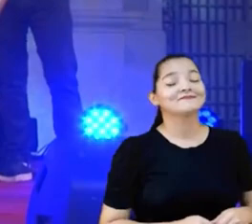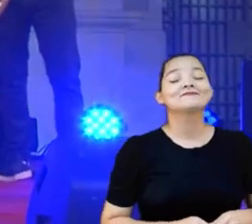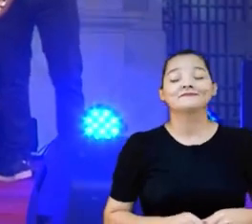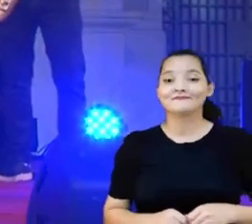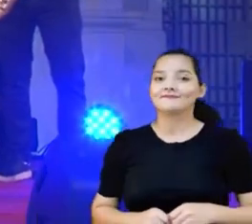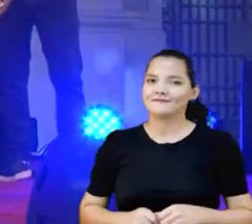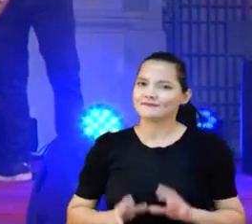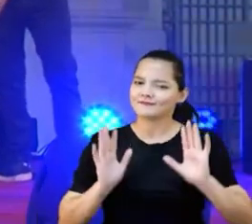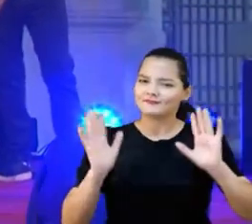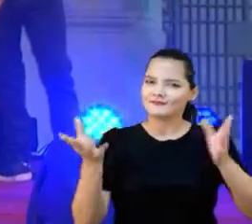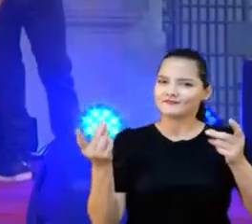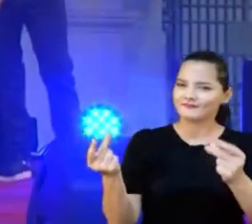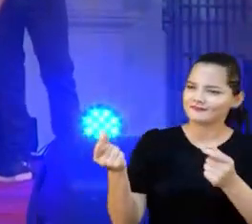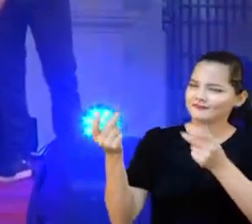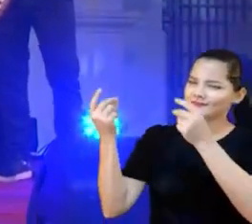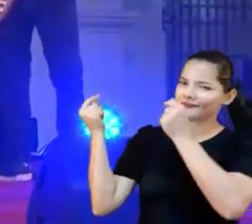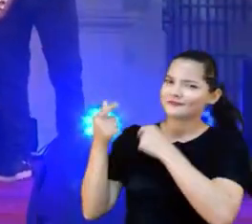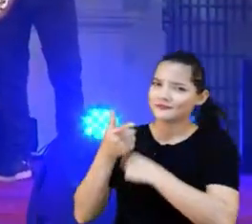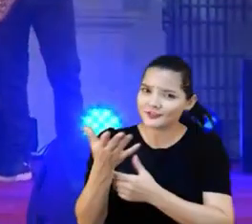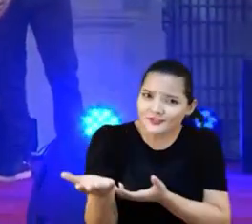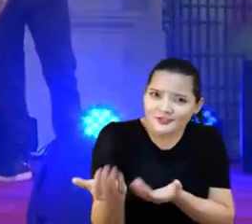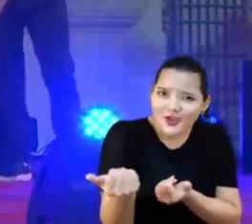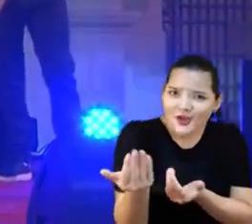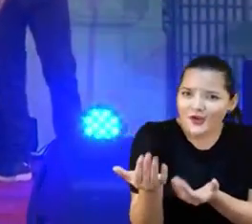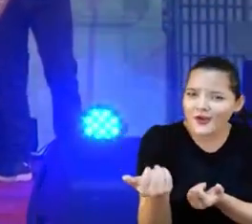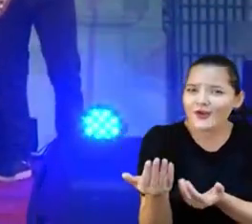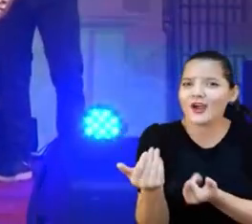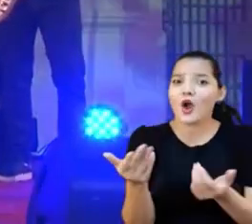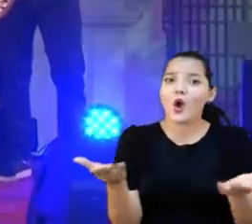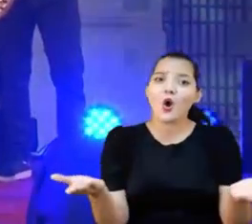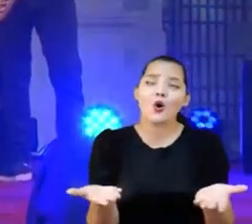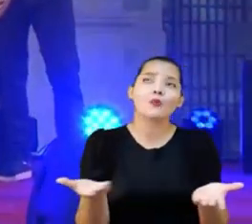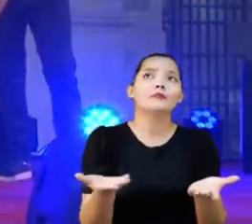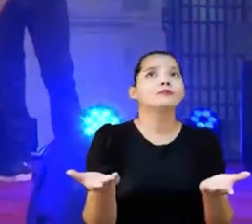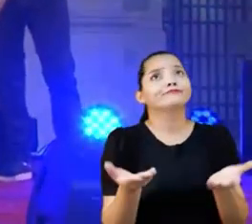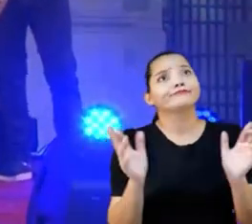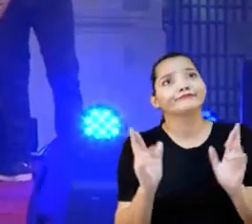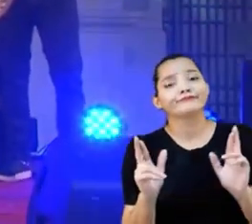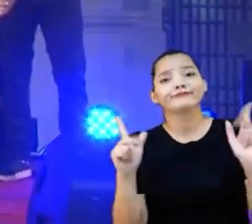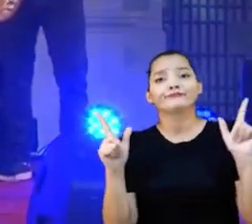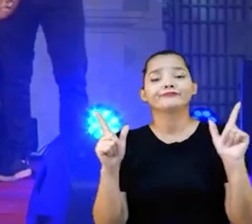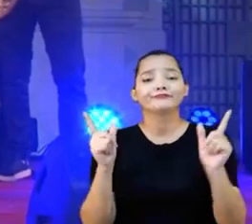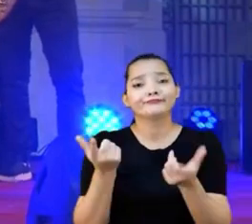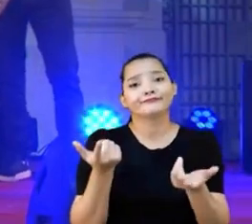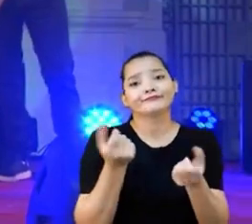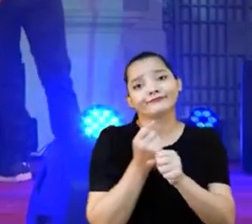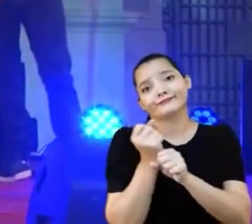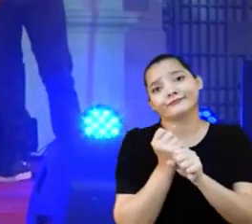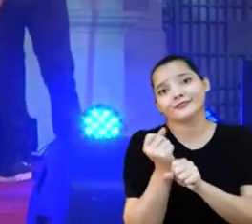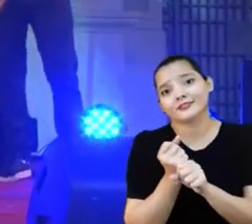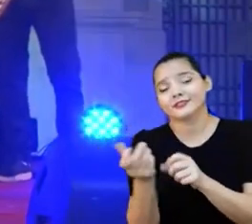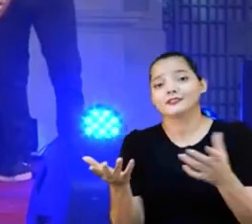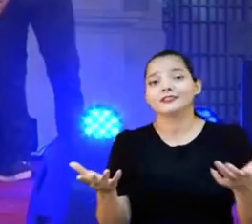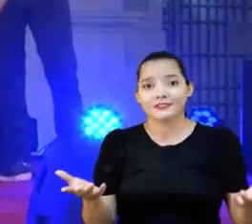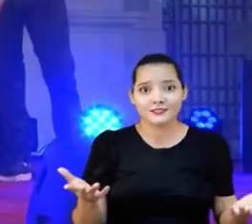E o que há algum tempo era jovem, novo, hoje é antigo.